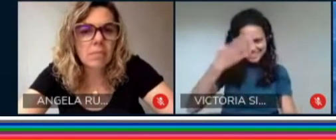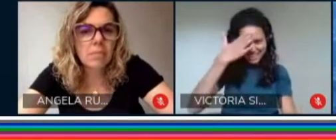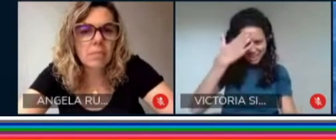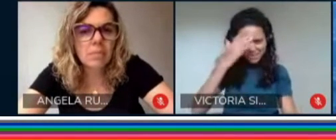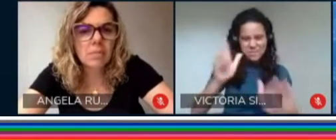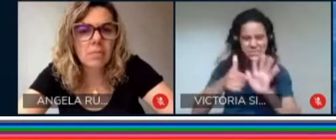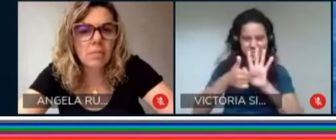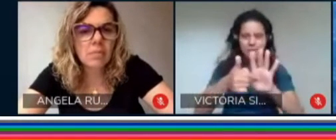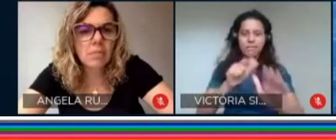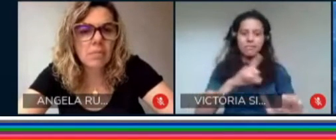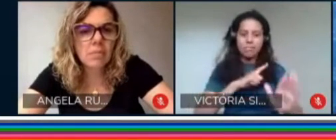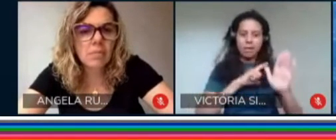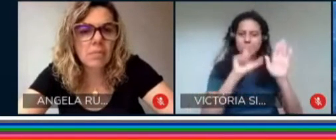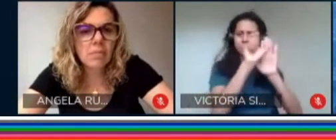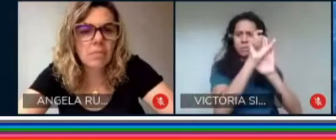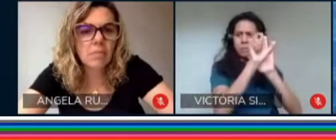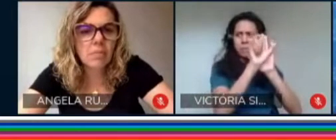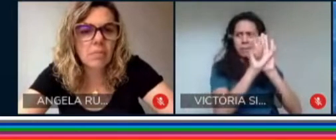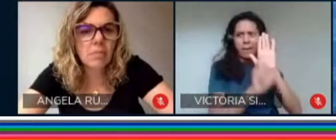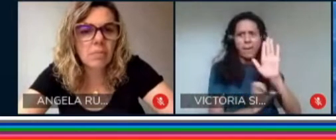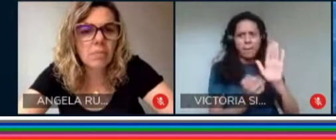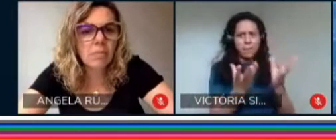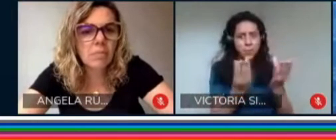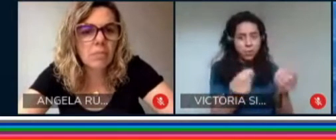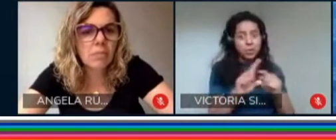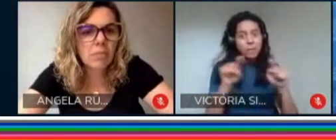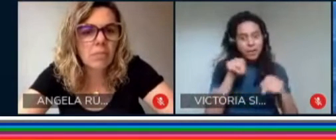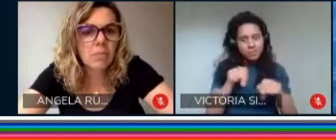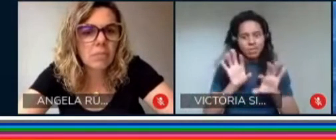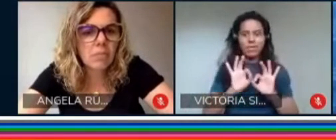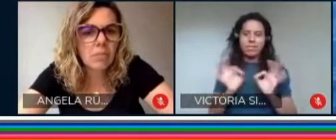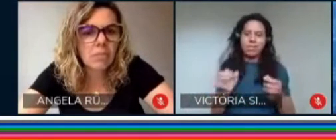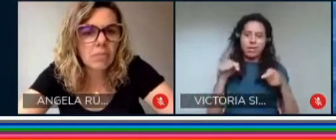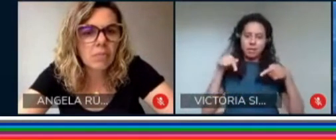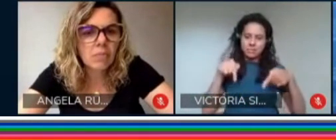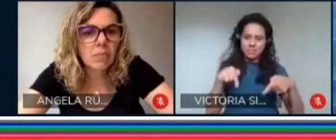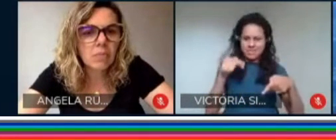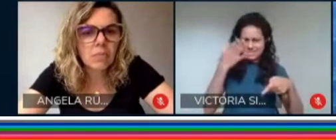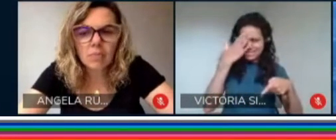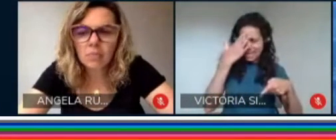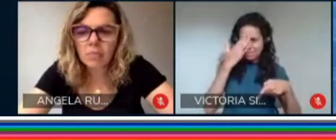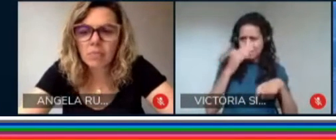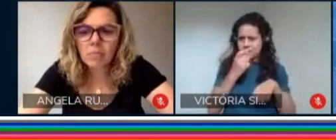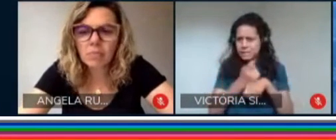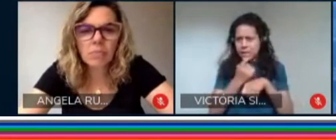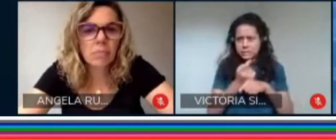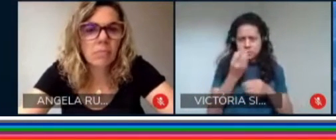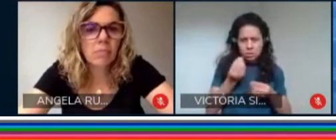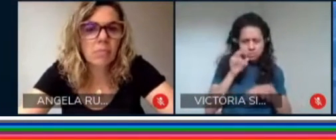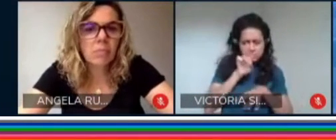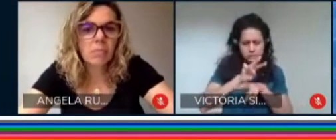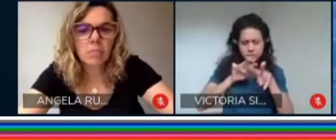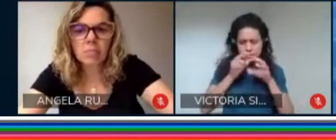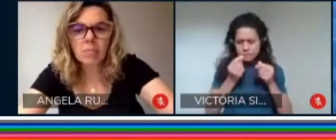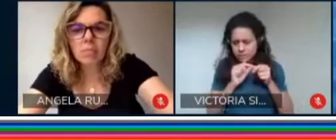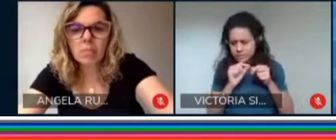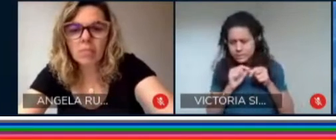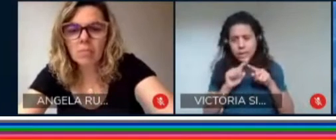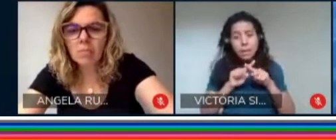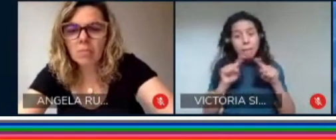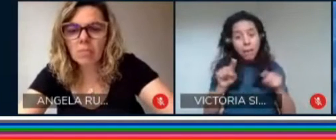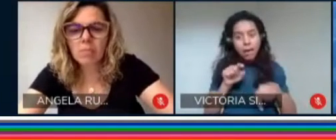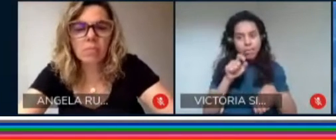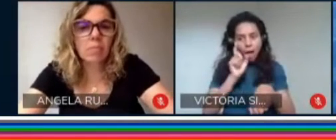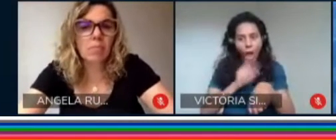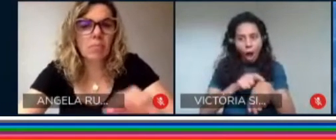vezes. Essa é uma das pequenininhas, né? E já é um pouco chatinho da gente olhar, mas quando você vai fazer a aplicação, ela